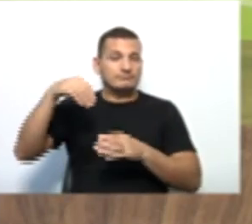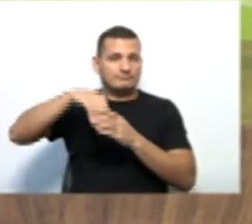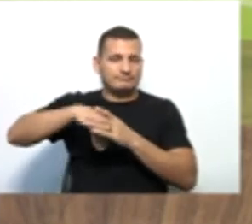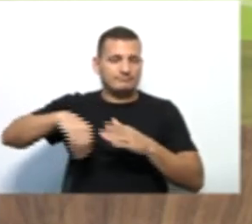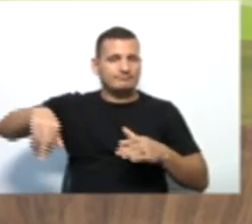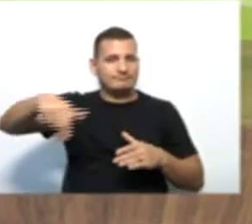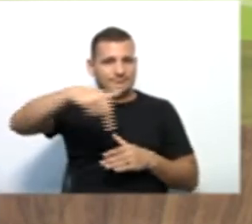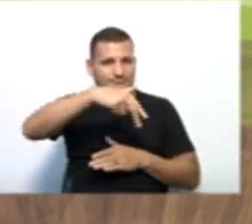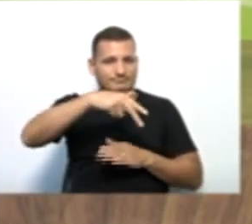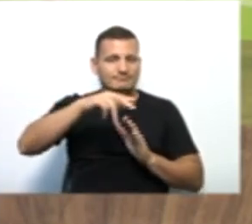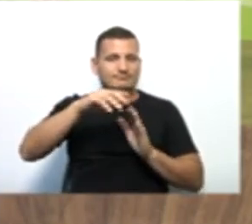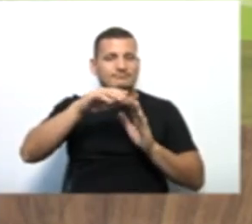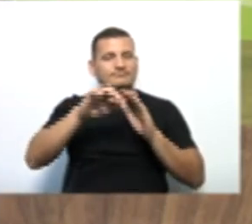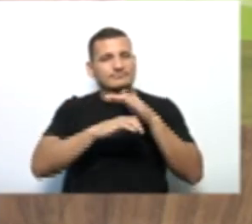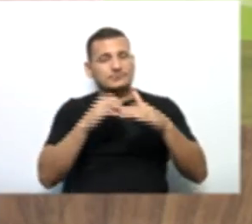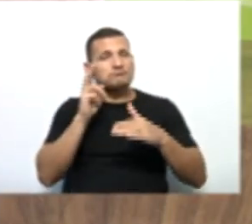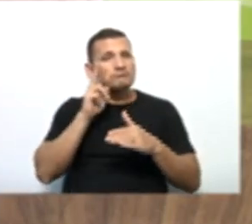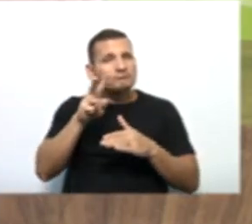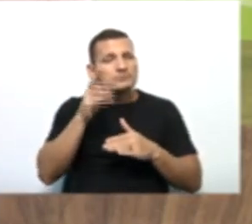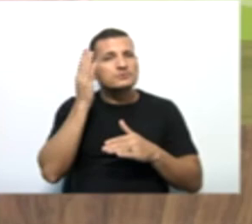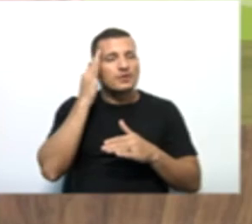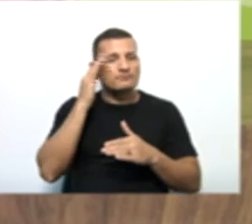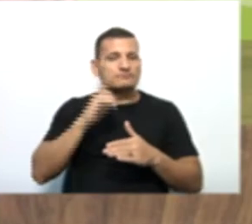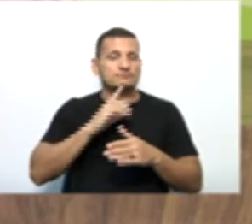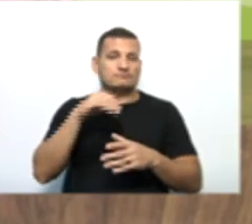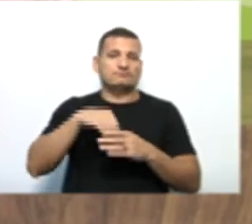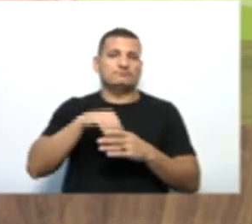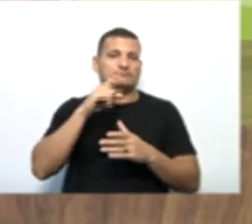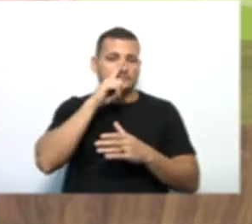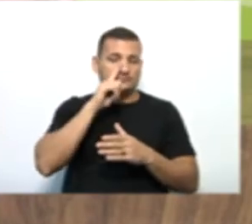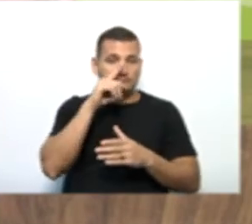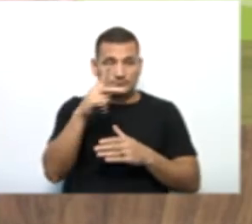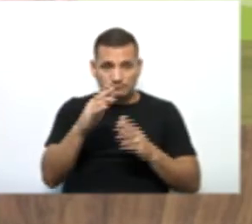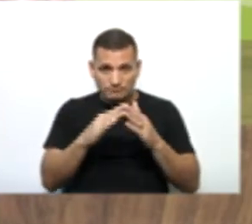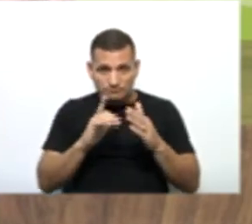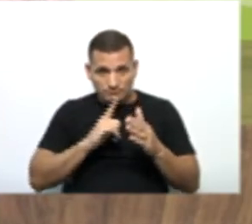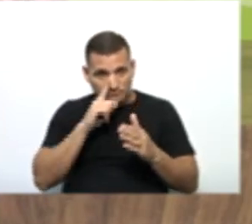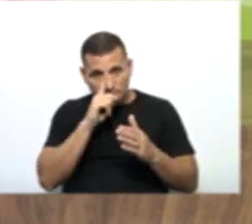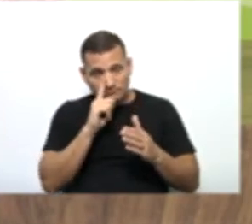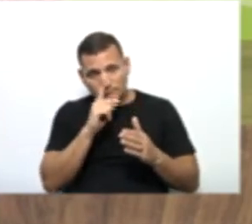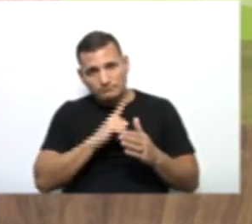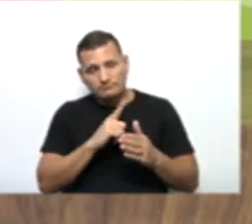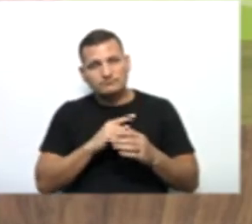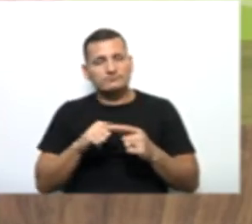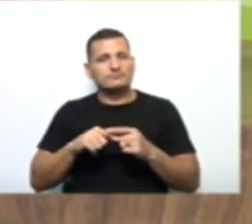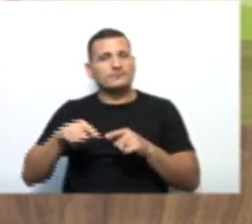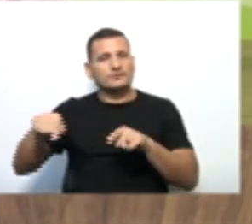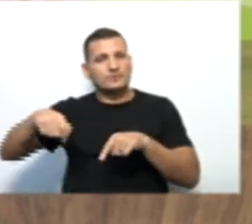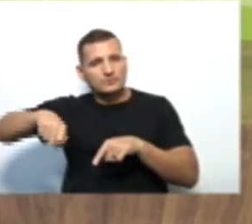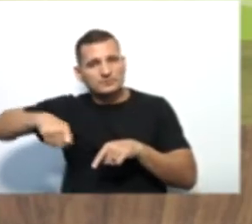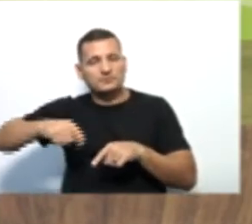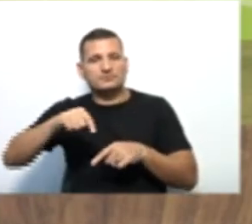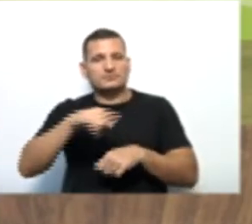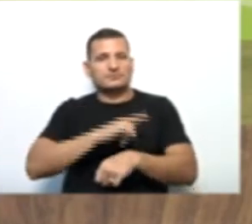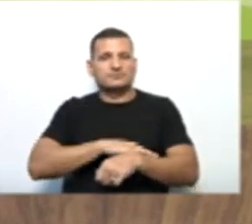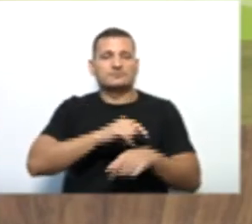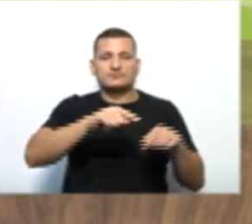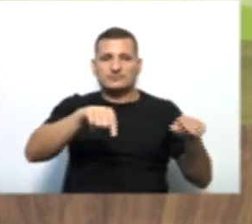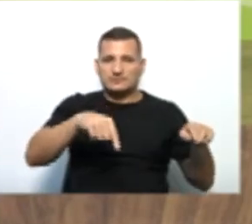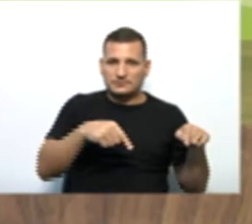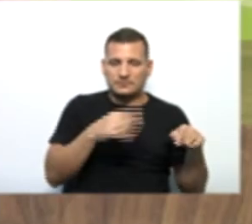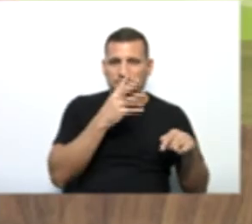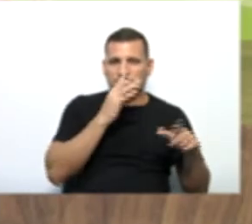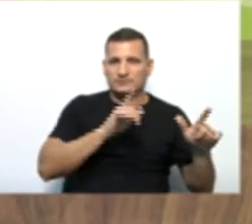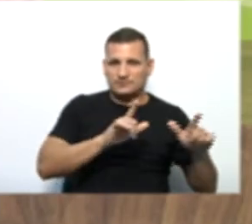daquela empresa ali, saiba que existe algum tipo de risco. Na sua casa tem risco? Tem, meu filho. Tem na cozinha, tem no banheiro, tem na sala. Todo lugar